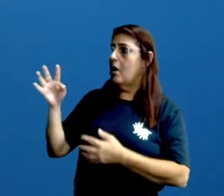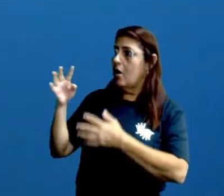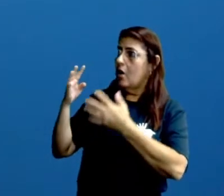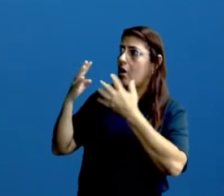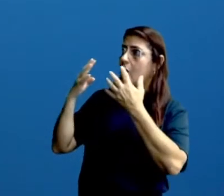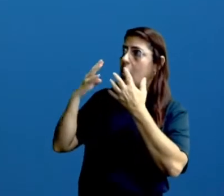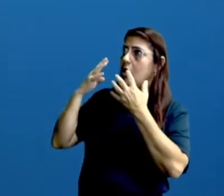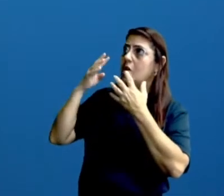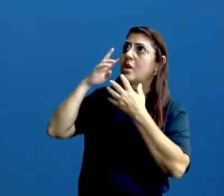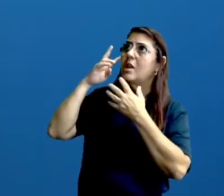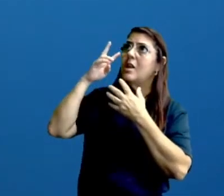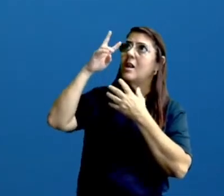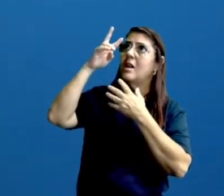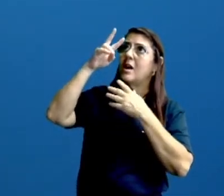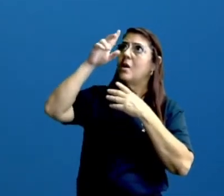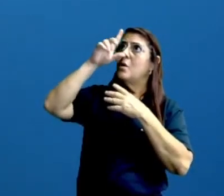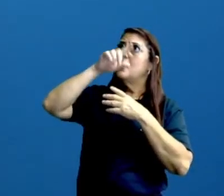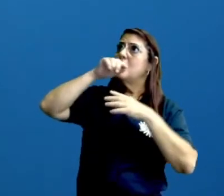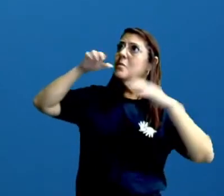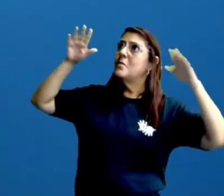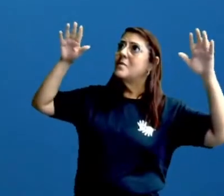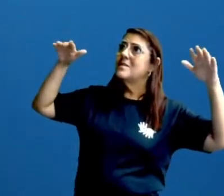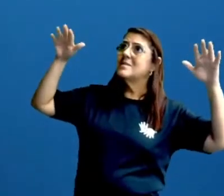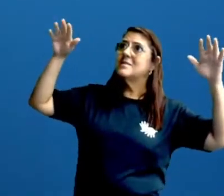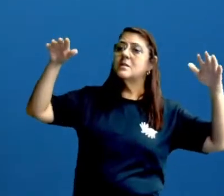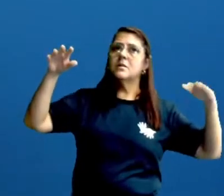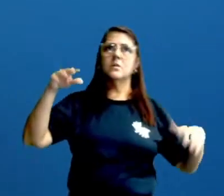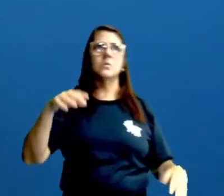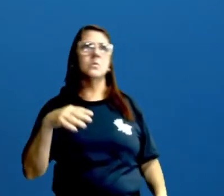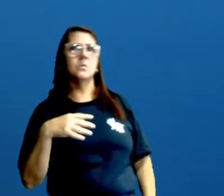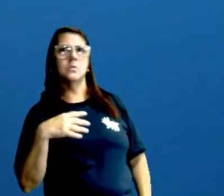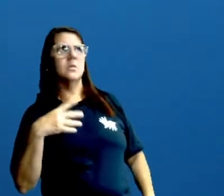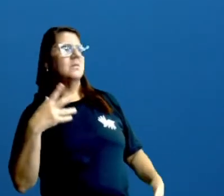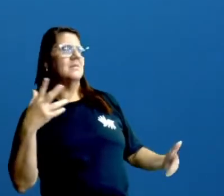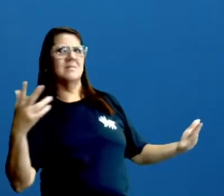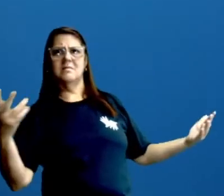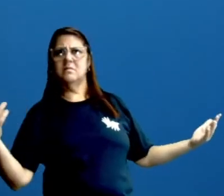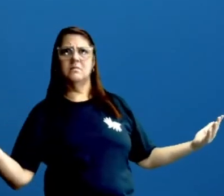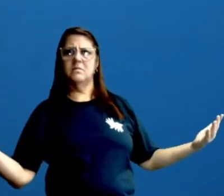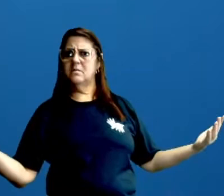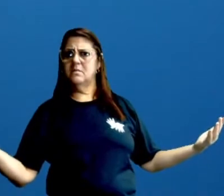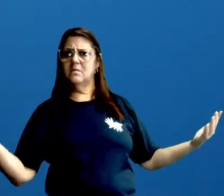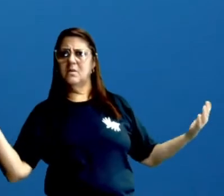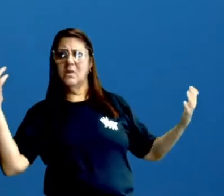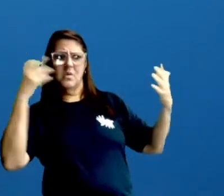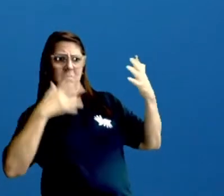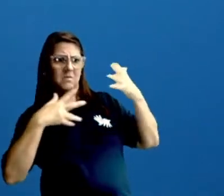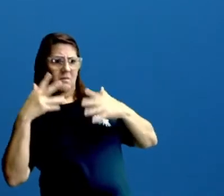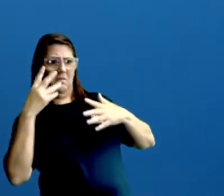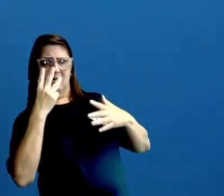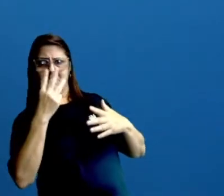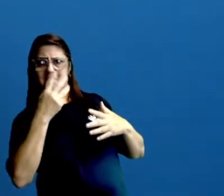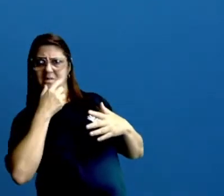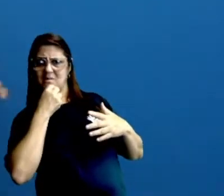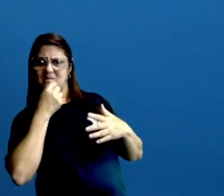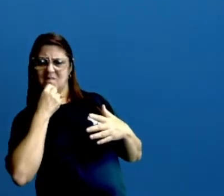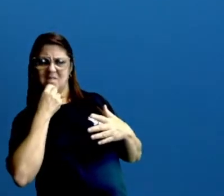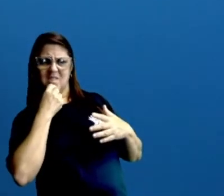o passarinho. Olha a cara dos meninos, a confusão. Quando ela fala, olha o passarinho, os meninos